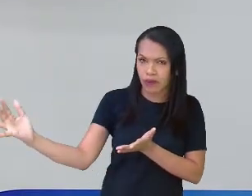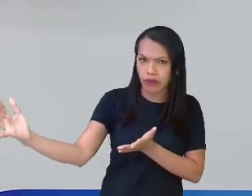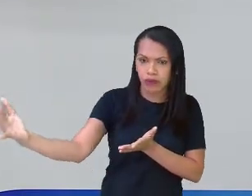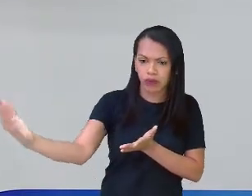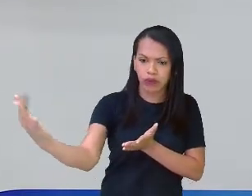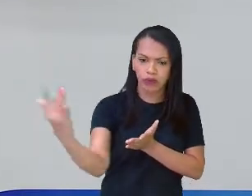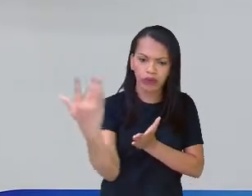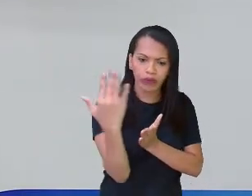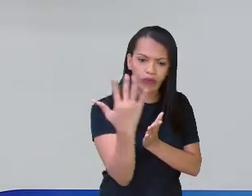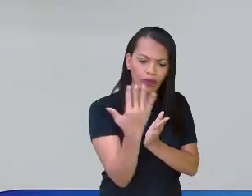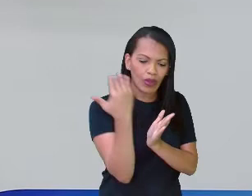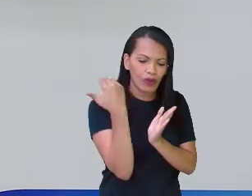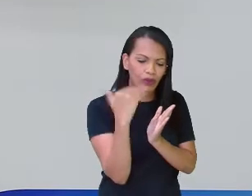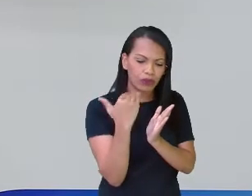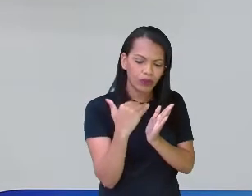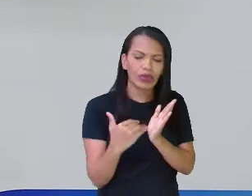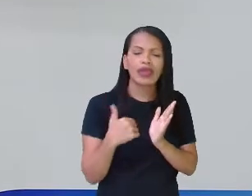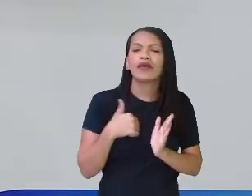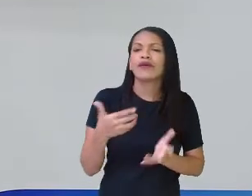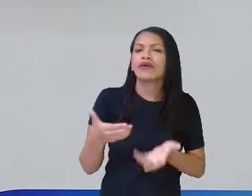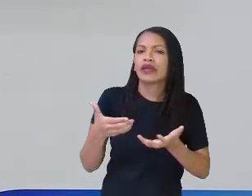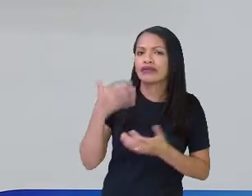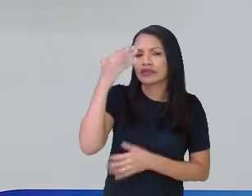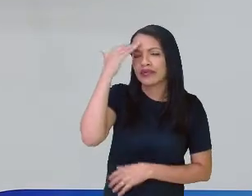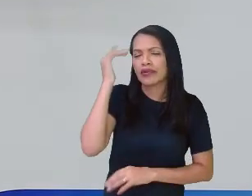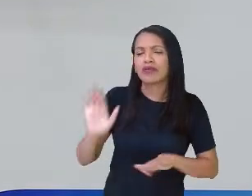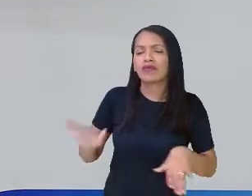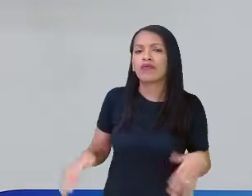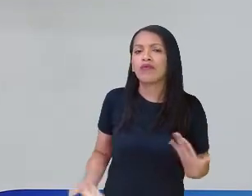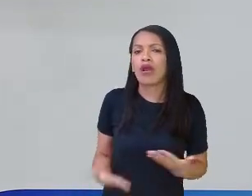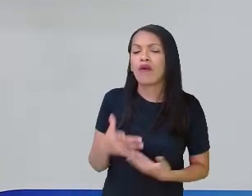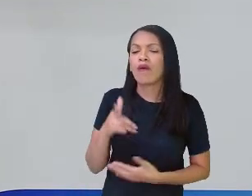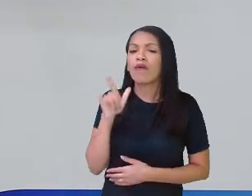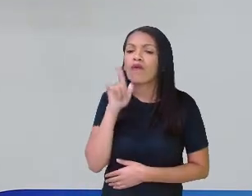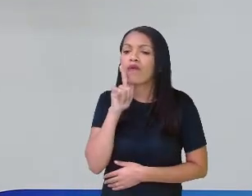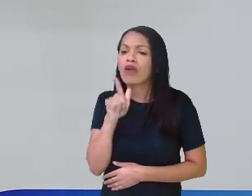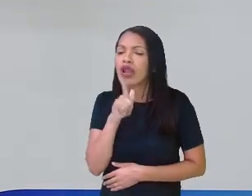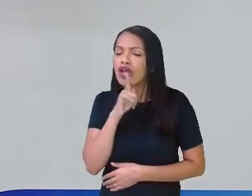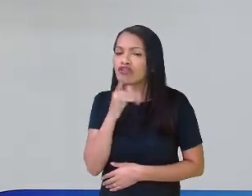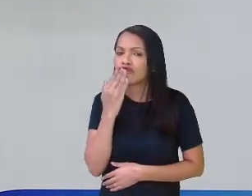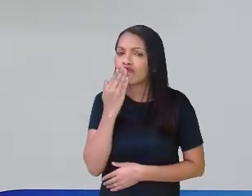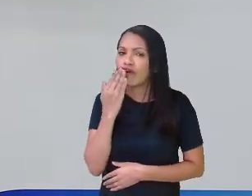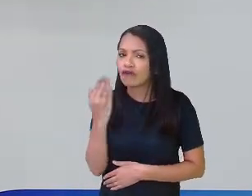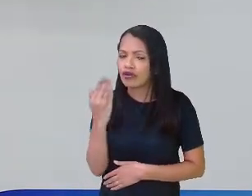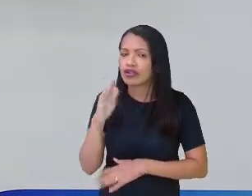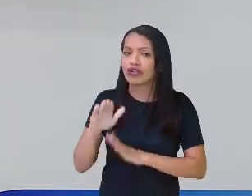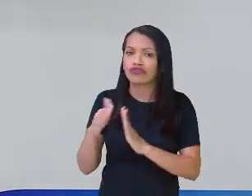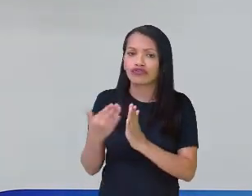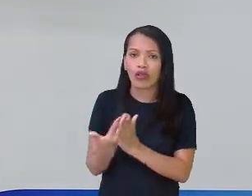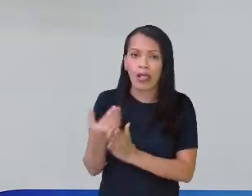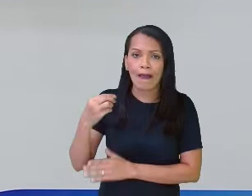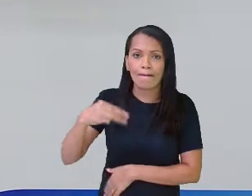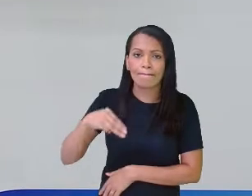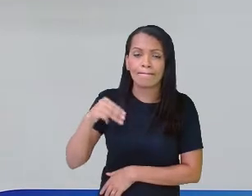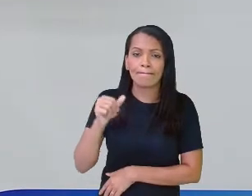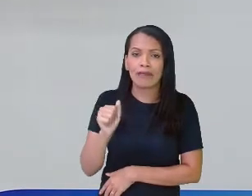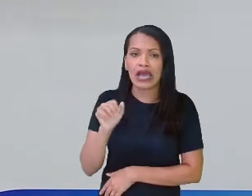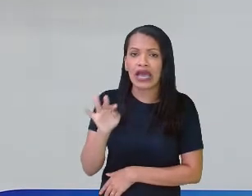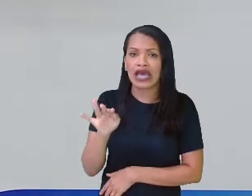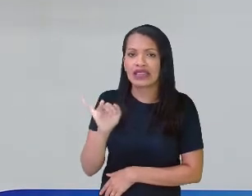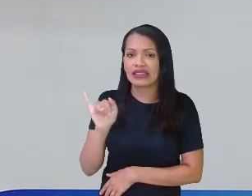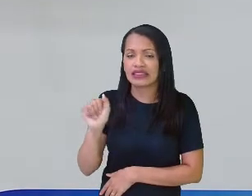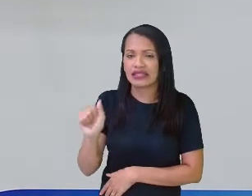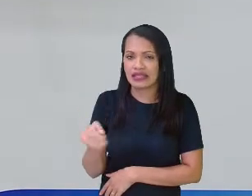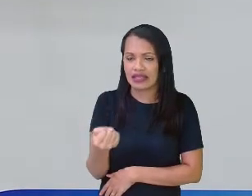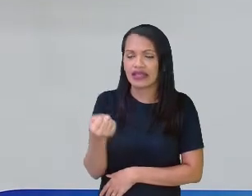saber qual é a merenda favorita do 5º ano da escola Matias Delgado. Vamos dizer